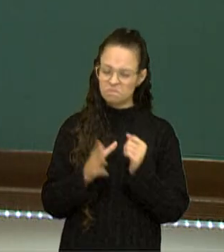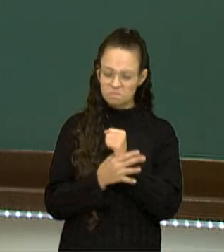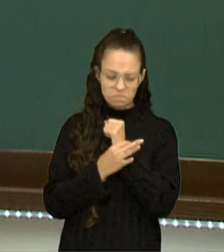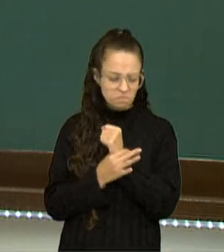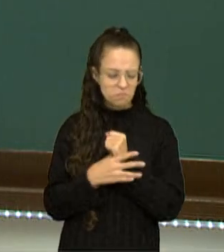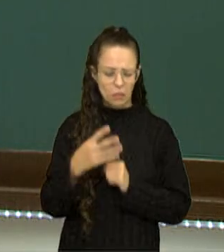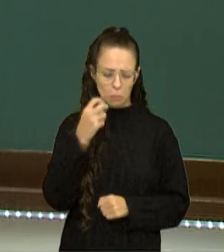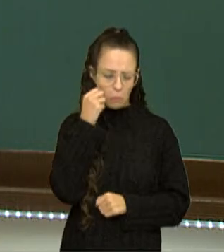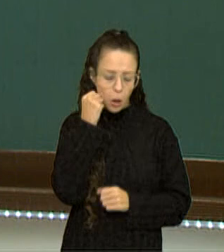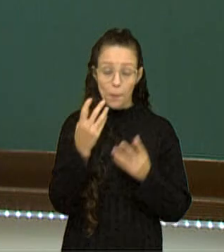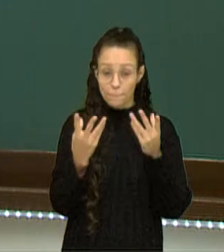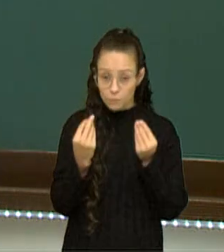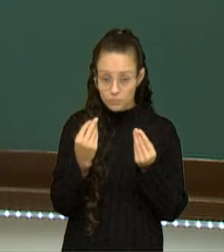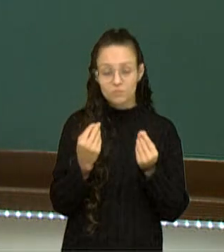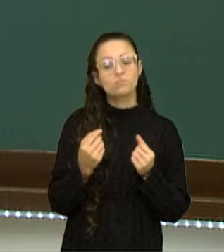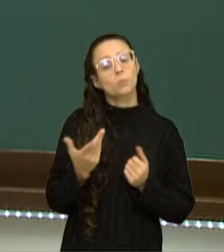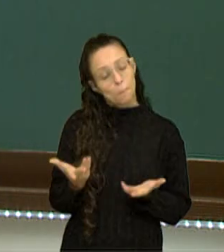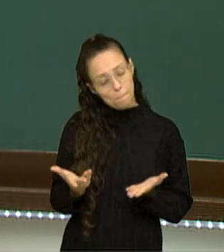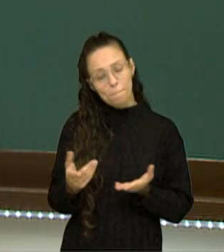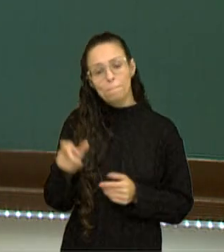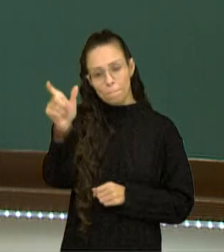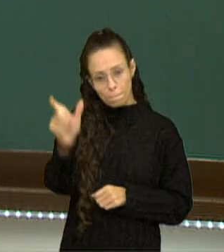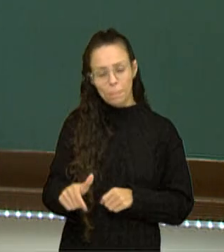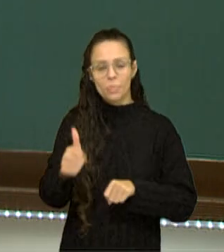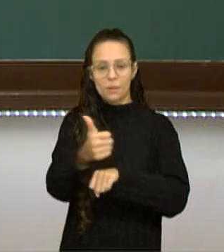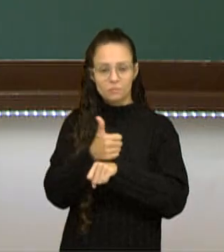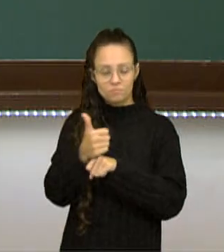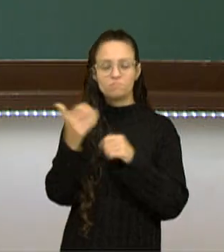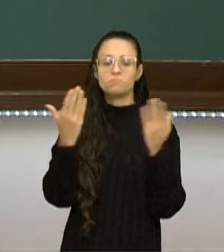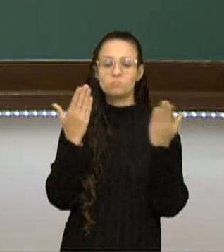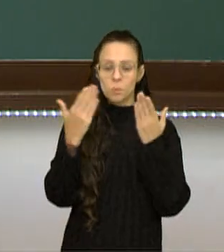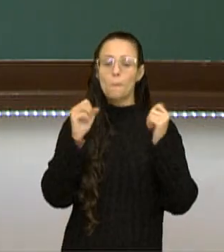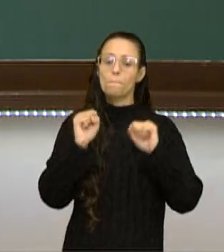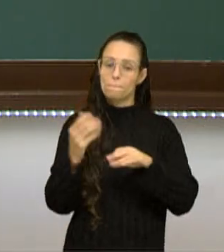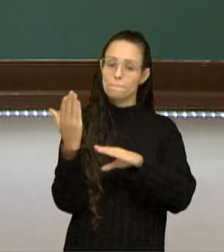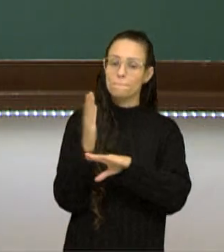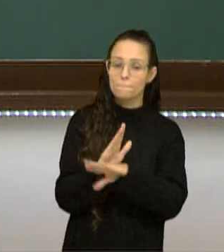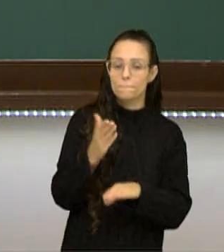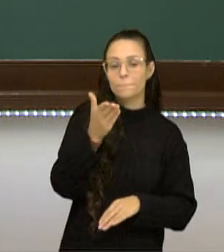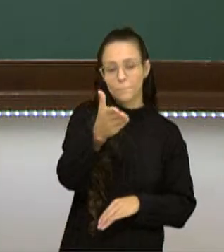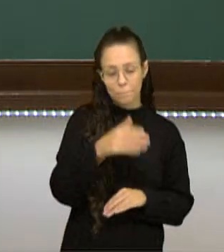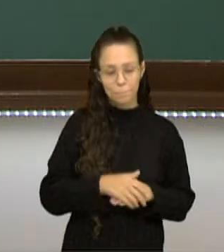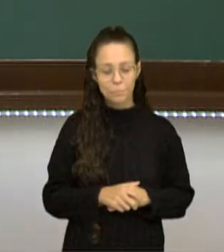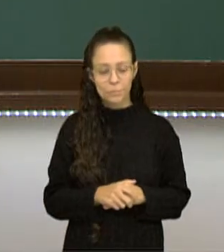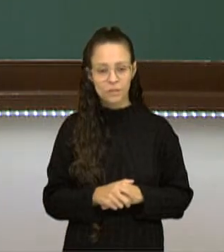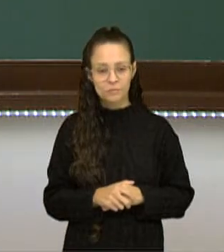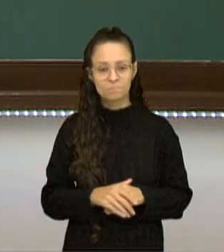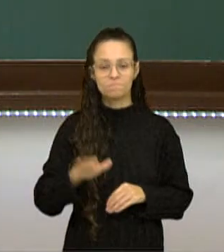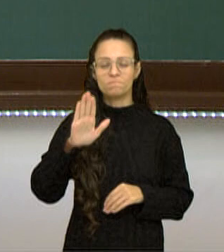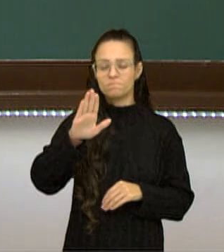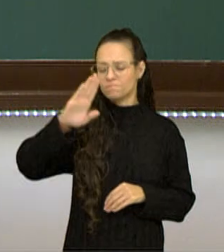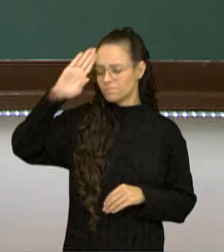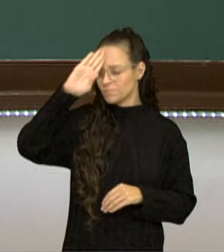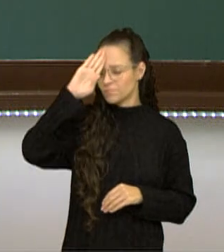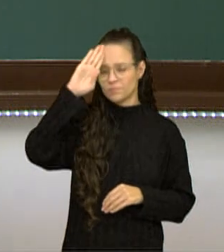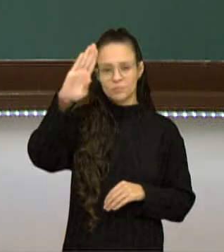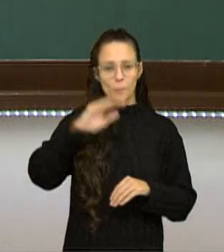muito frustrada, né? Eles também são profissionais que podem estar ajudando, mas